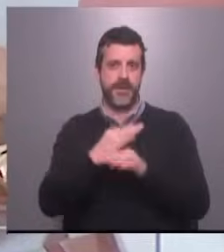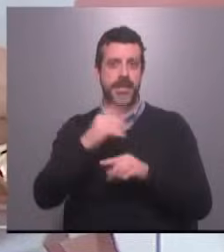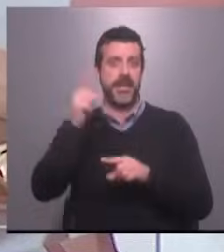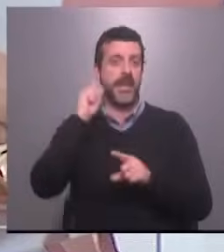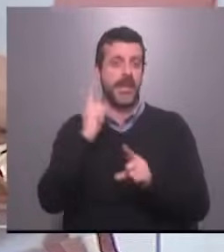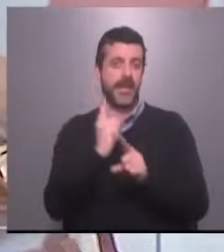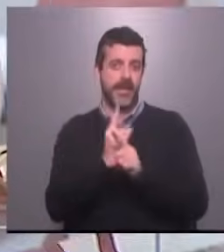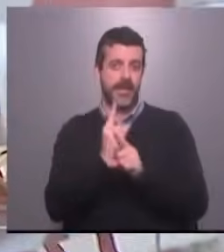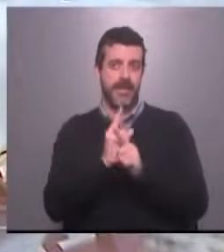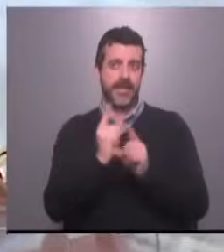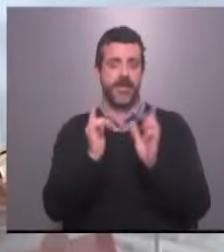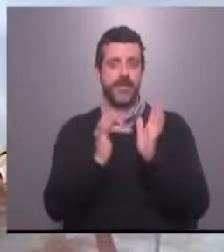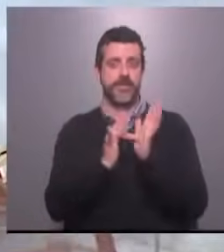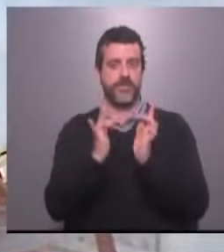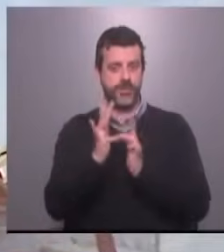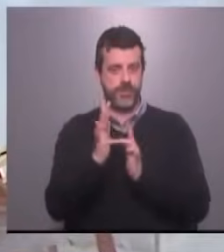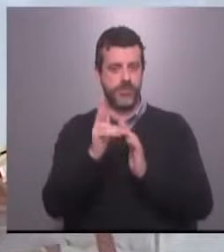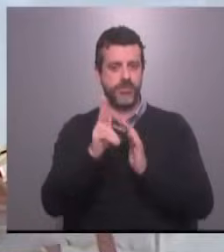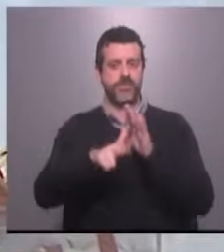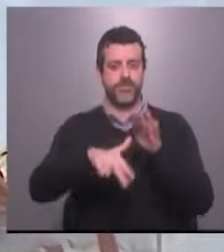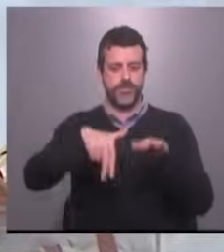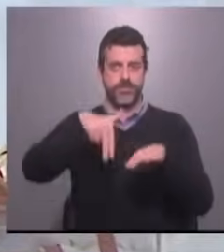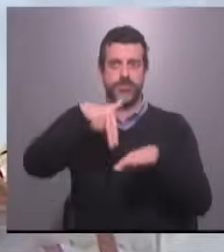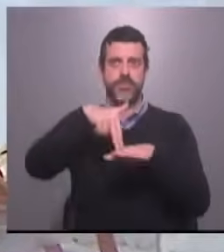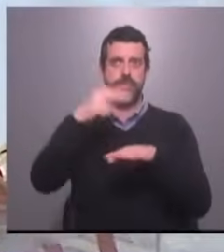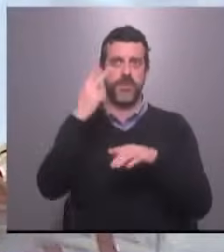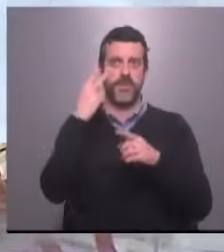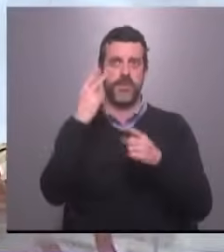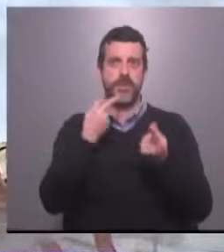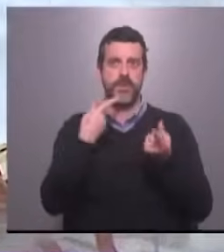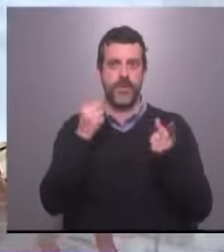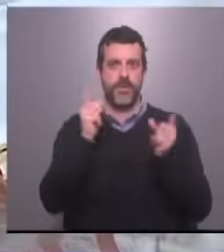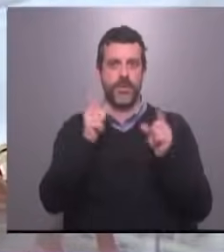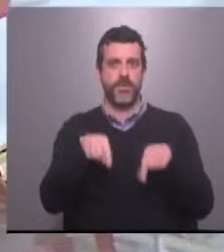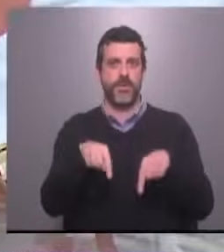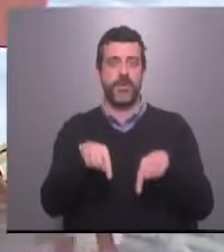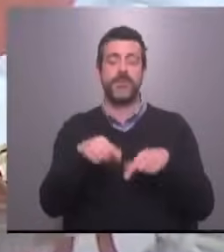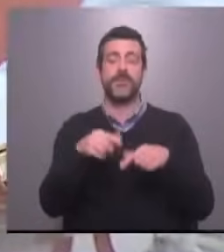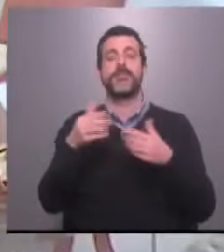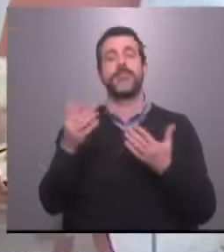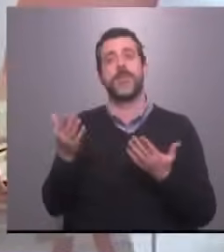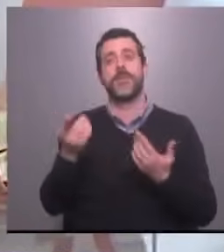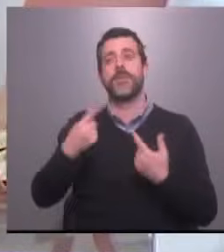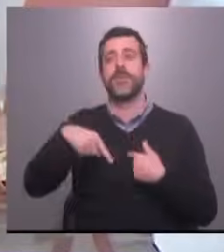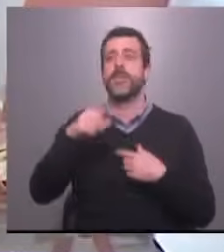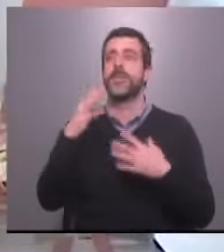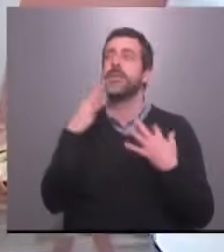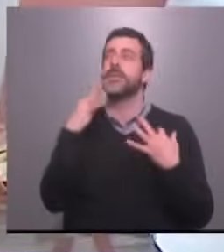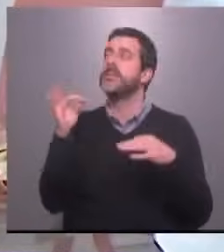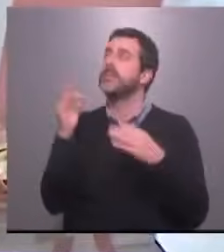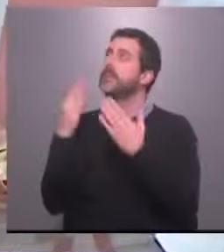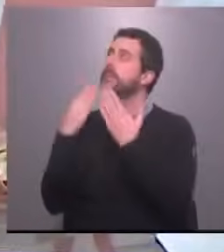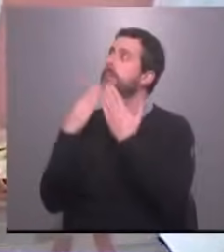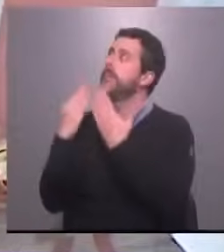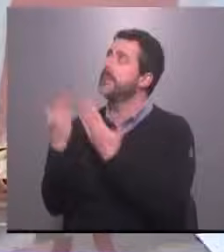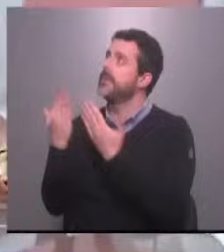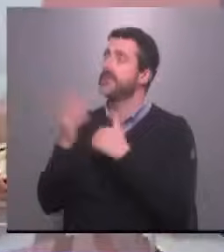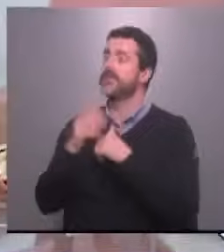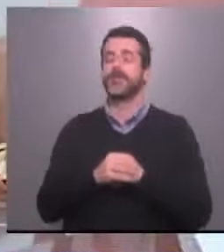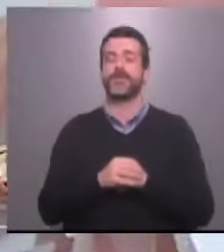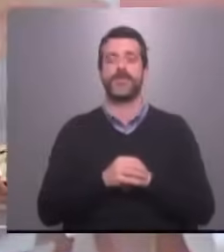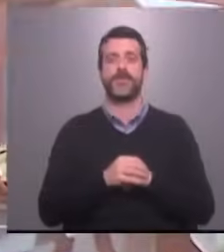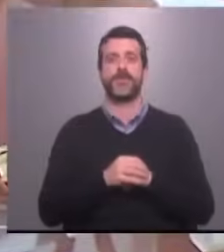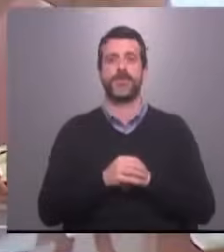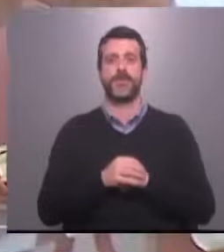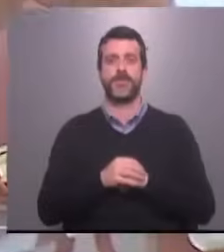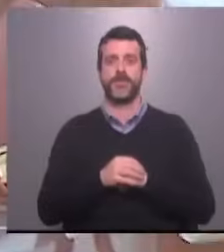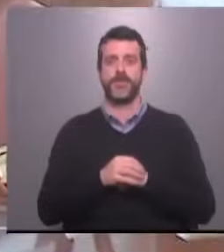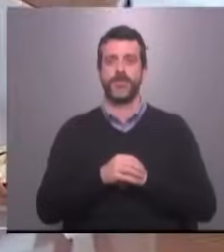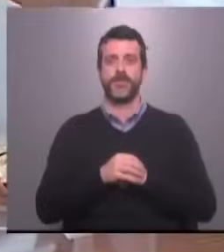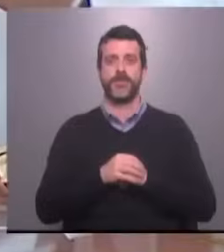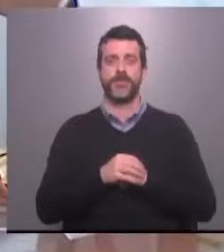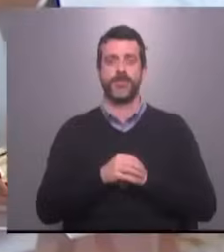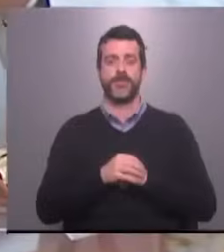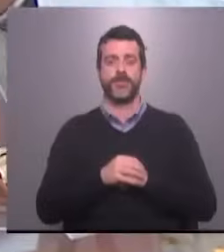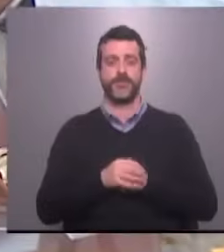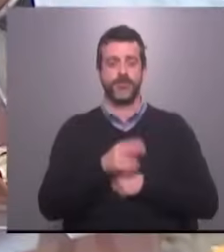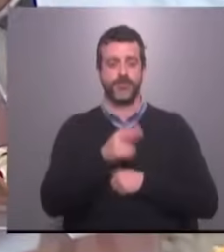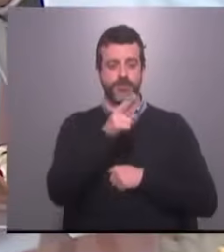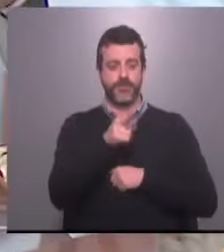semana em que nosso Senhor Jesus Cristo ressuscitou dos mortos, humildemente vos